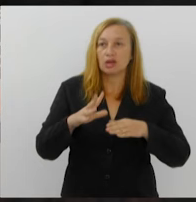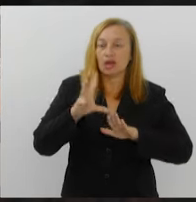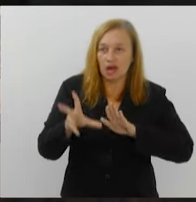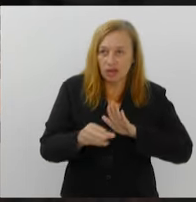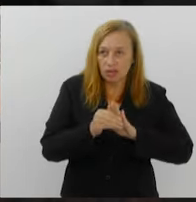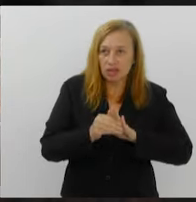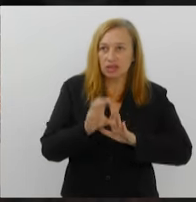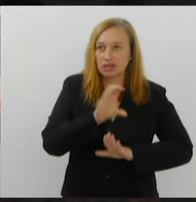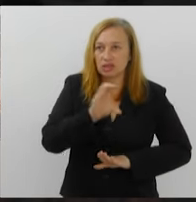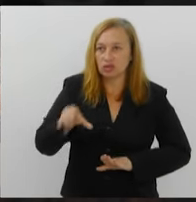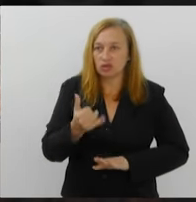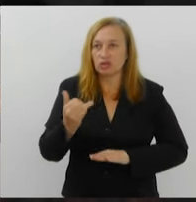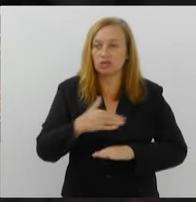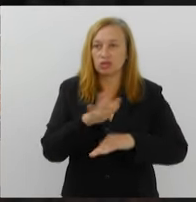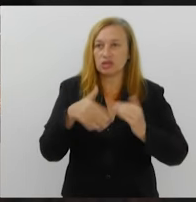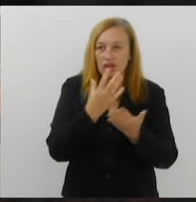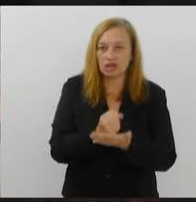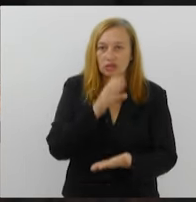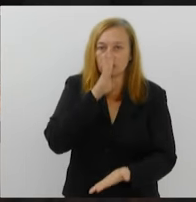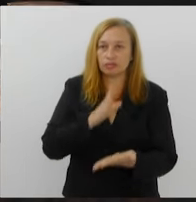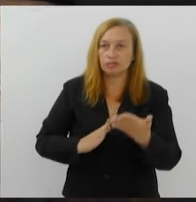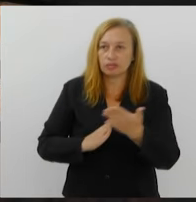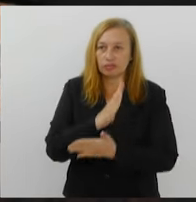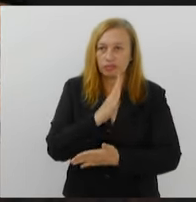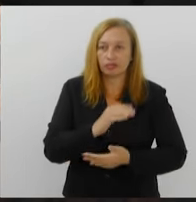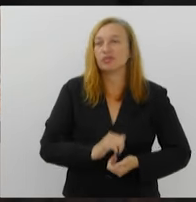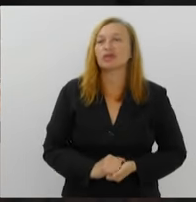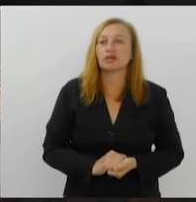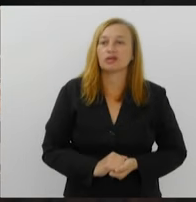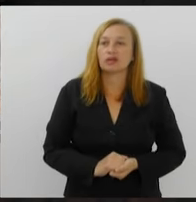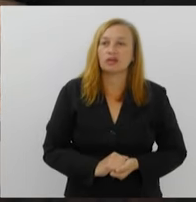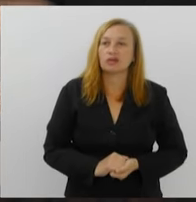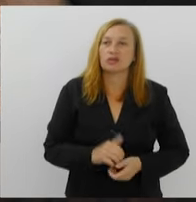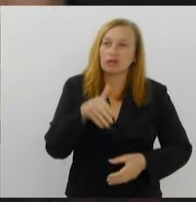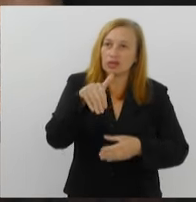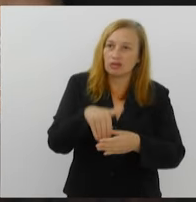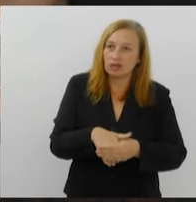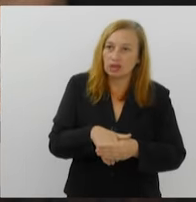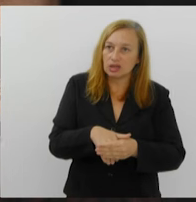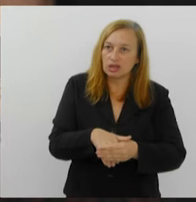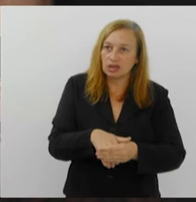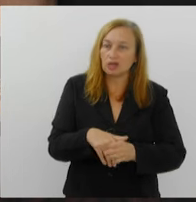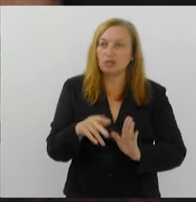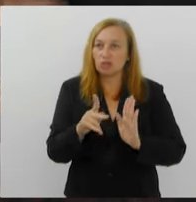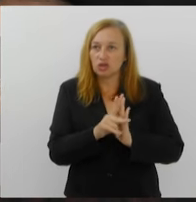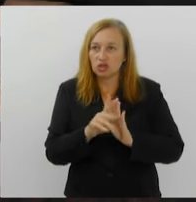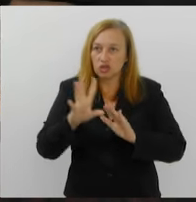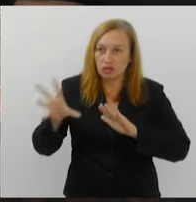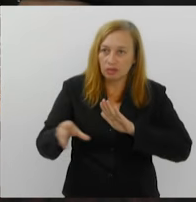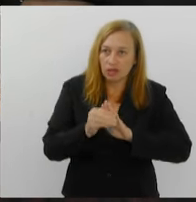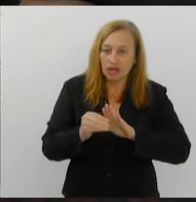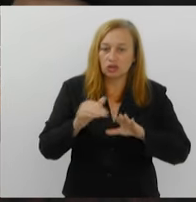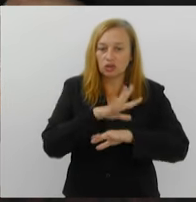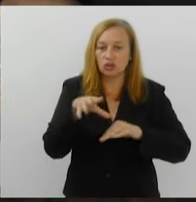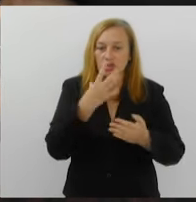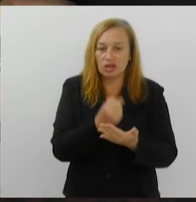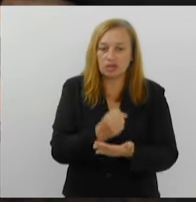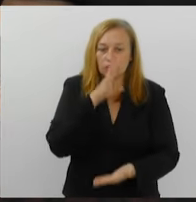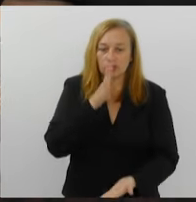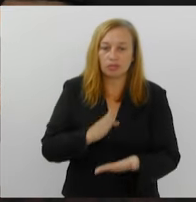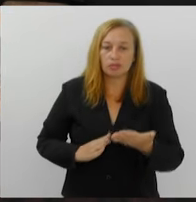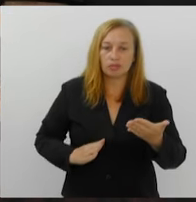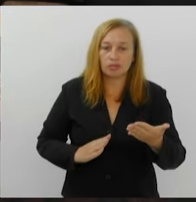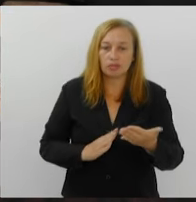emenda da CCJ. Senhores que aprovam, permaneçam como estão. Aprovado. Em votação, projeto assim emendado. Senhores que aprovam, permaneçam como